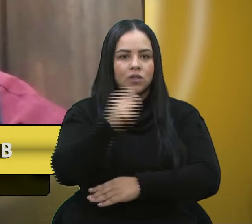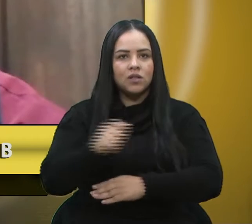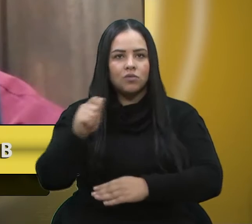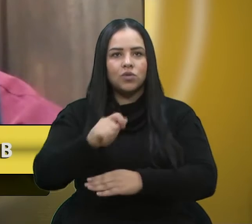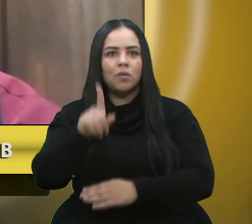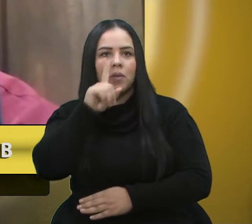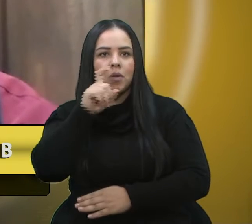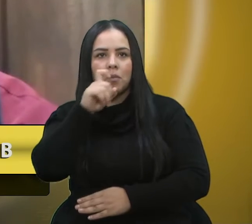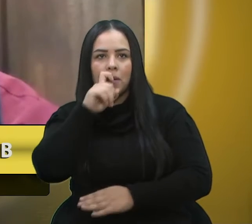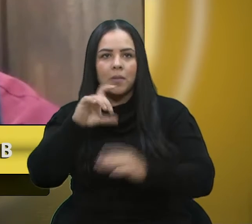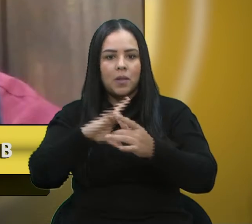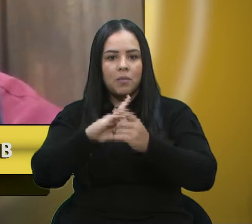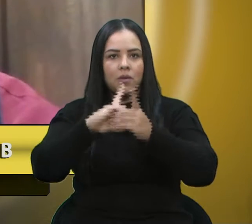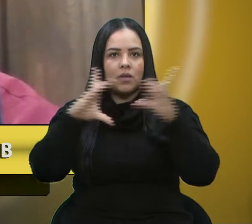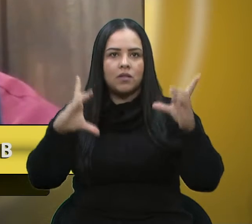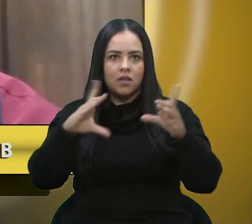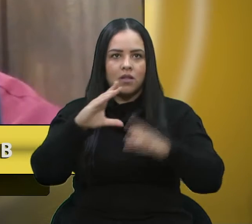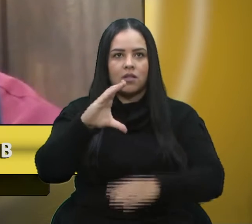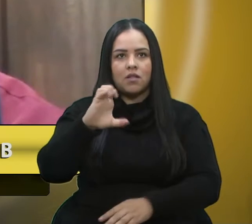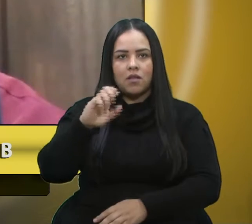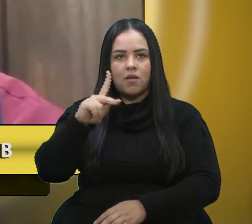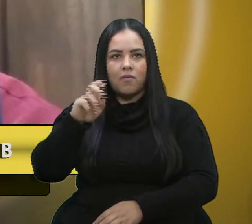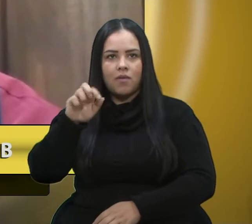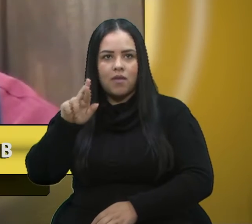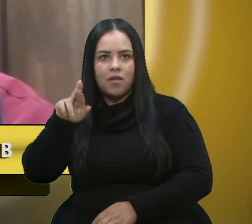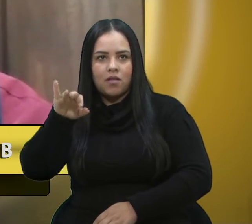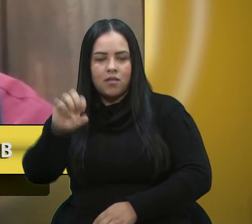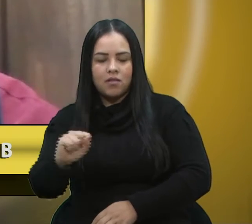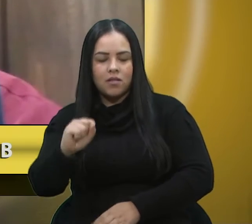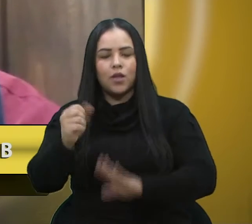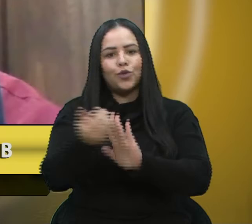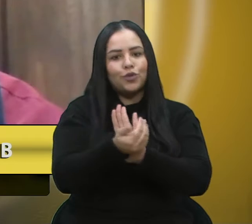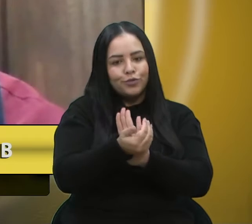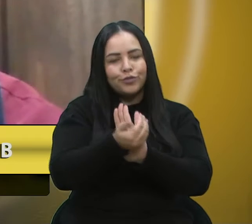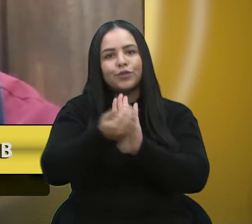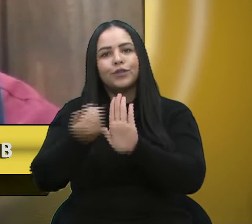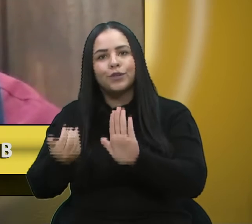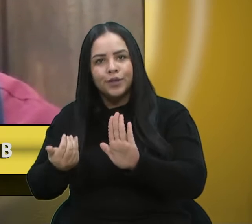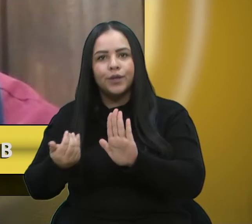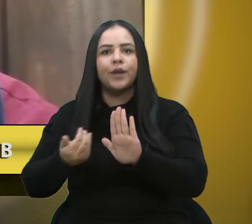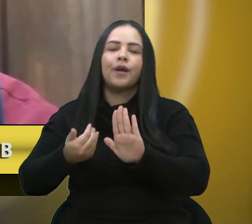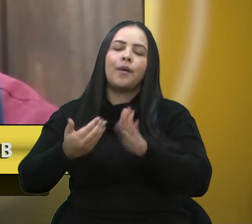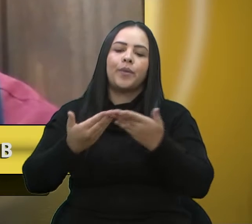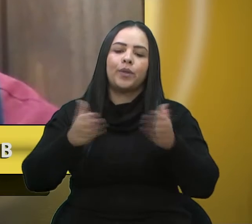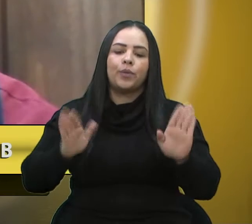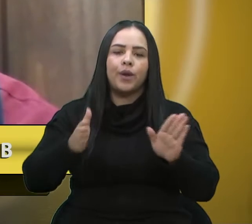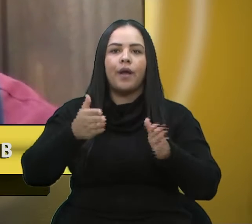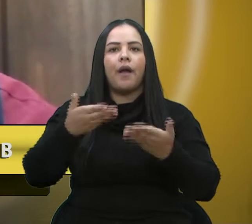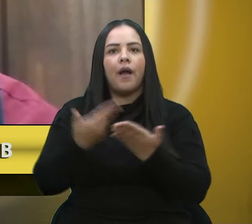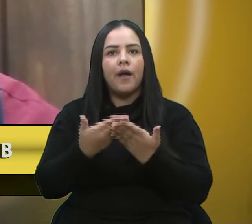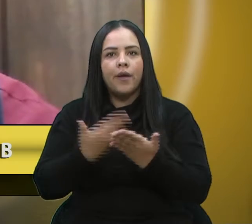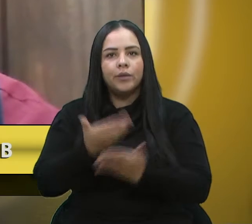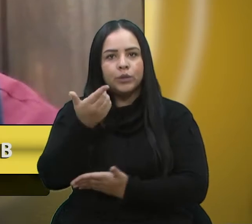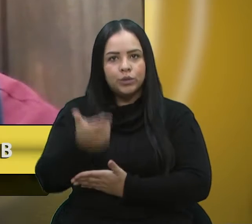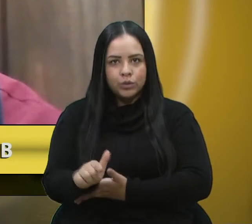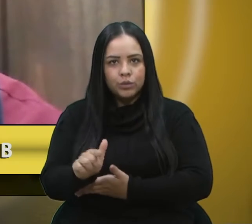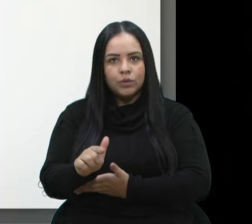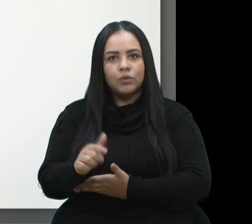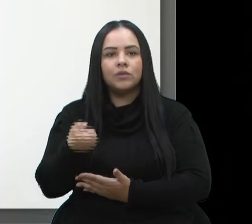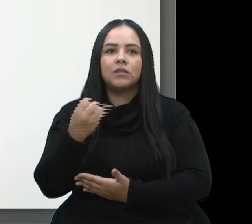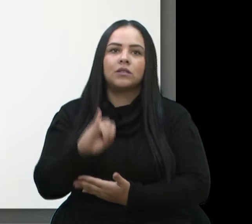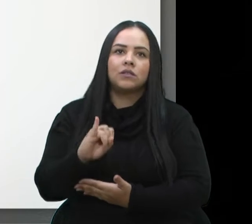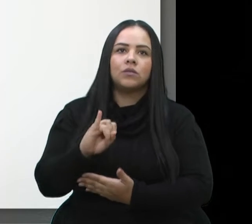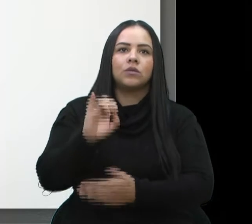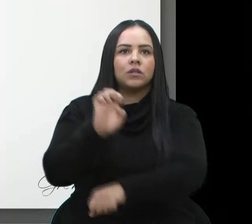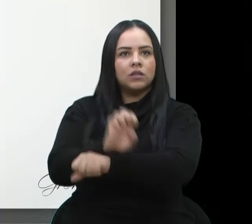pela Democracia e CEPERS, a primeira vara Fazenda Pública de Porto Alegre suspende por liminar a reabertura das escolas públicas e privadas enquanto o Estado estivesse em bandeira